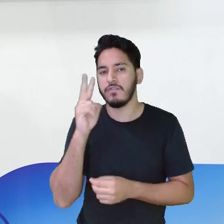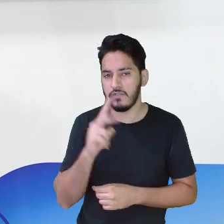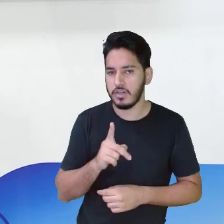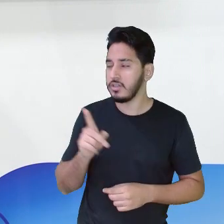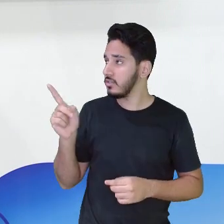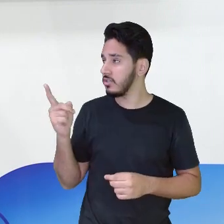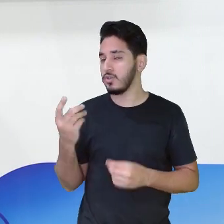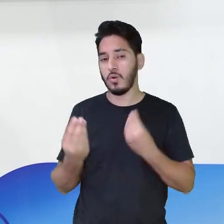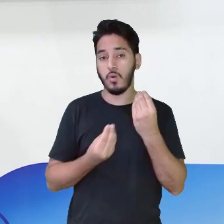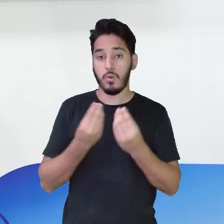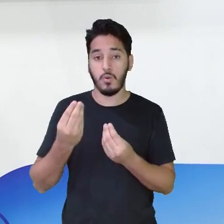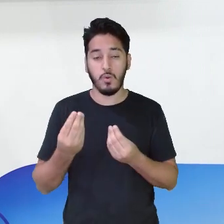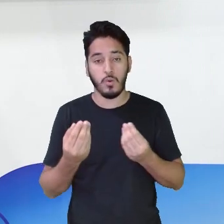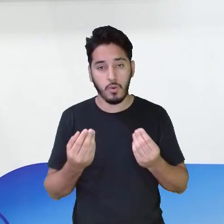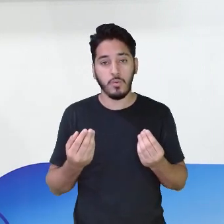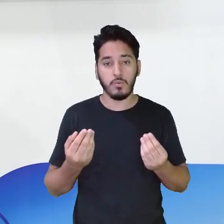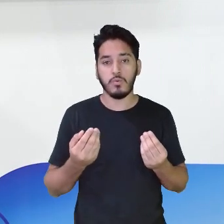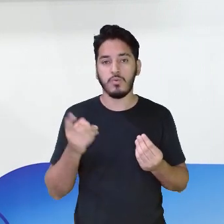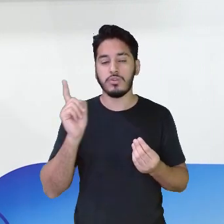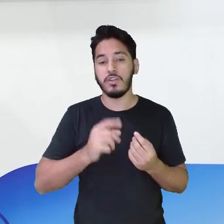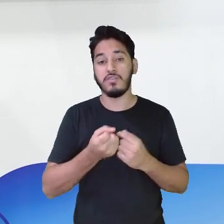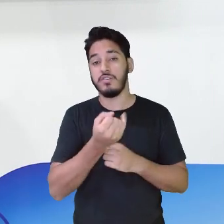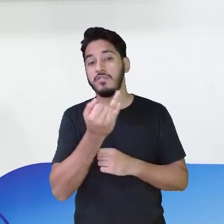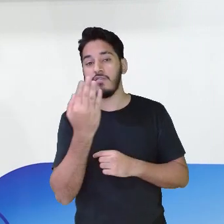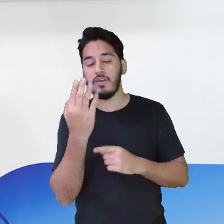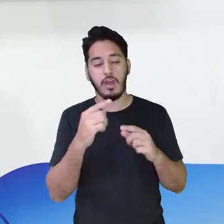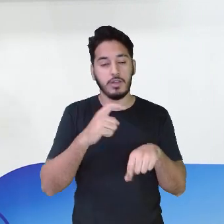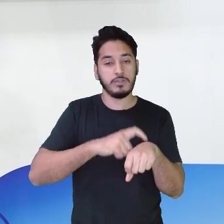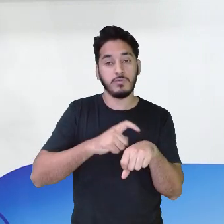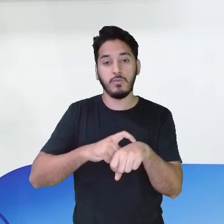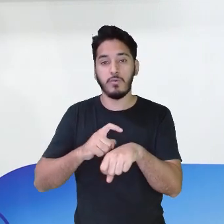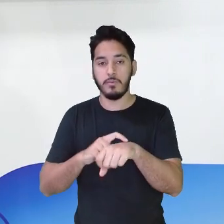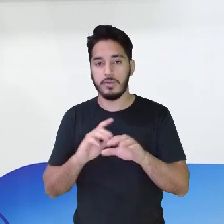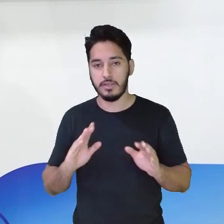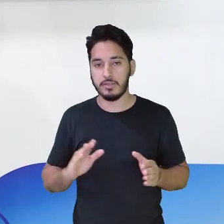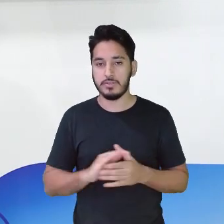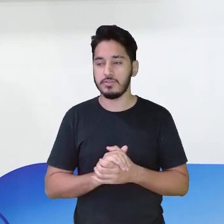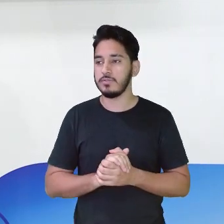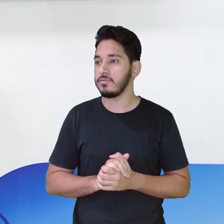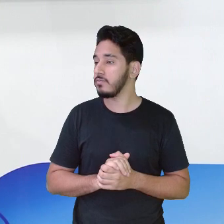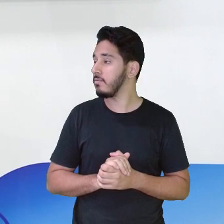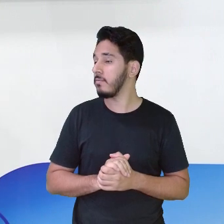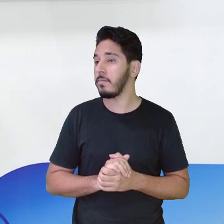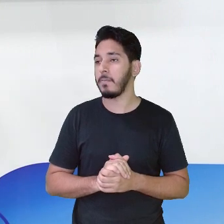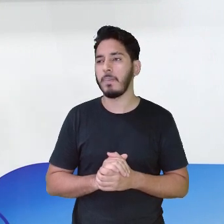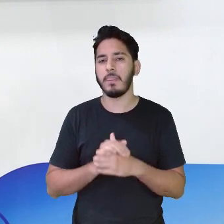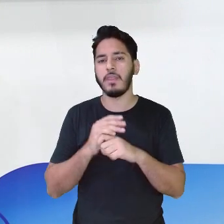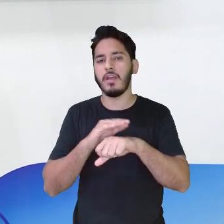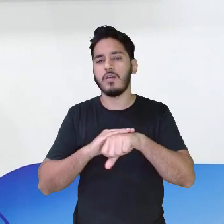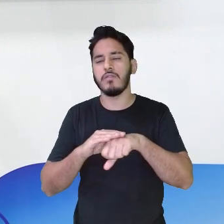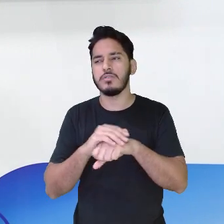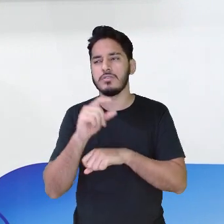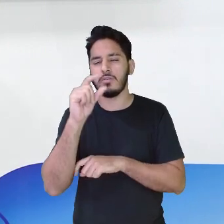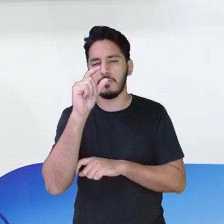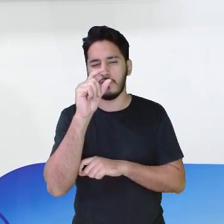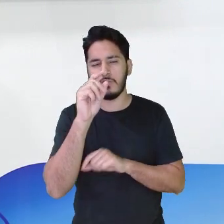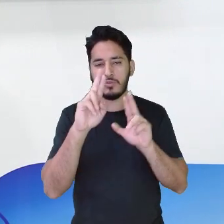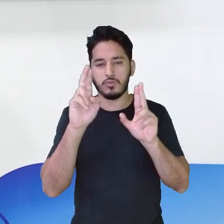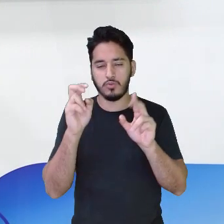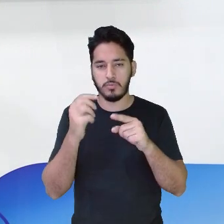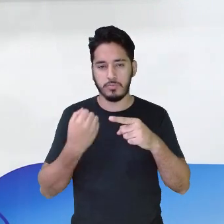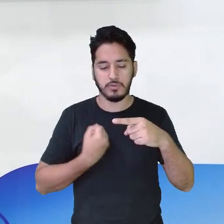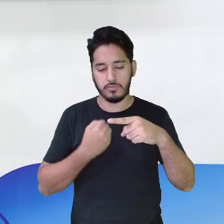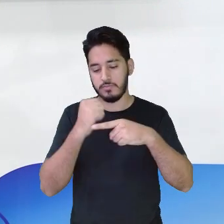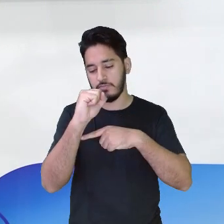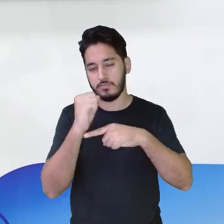frações estiveram em diversas situações diferentes, né? A gente vai conversar um pouco primeiro sobre fração.